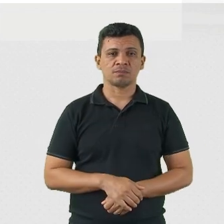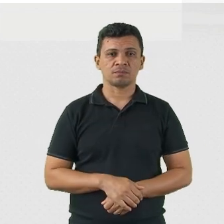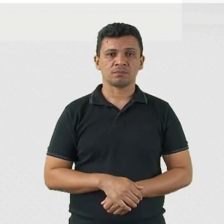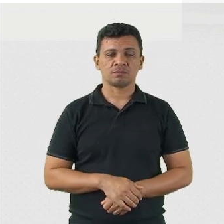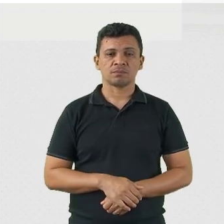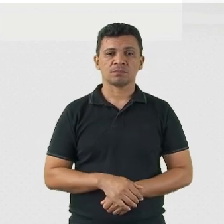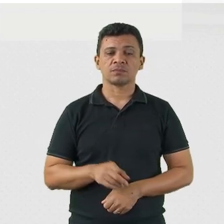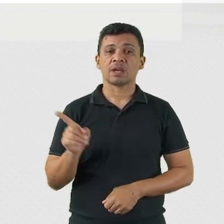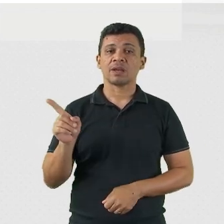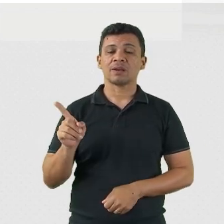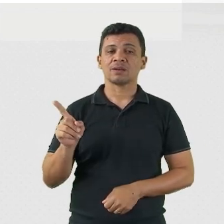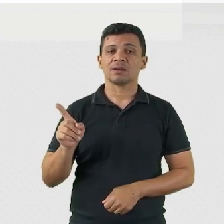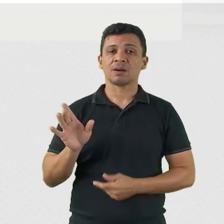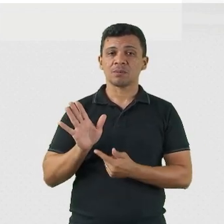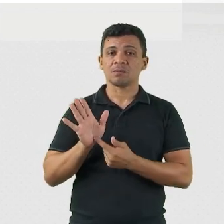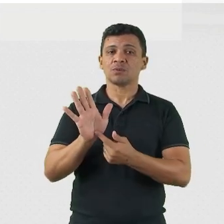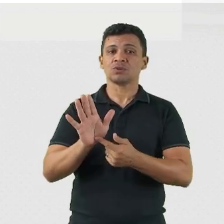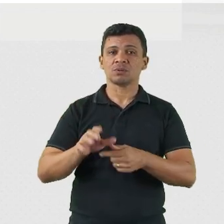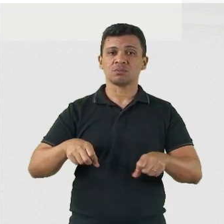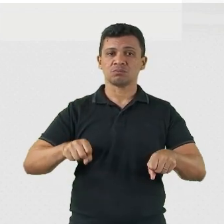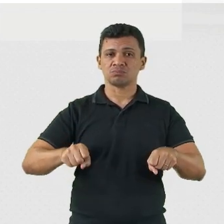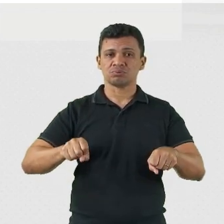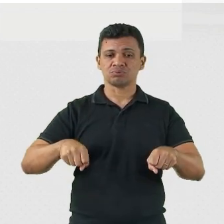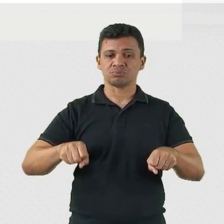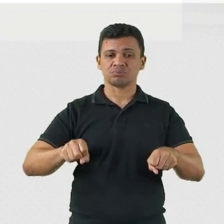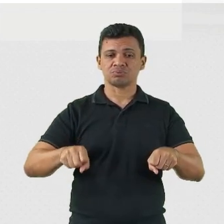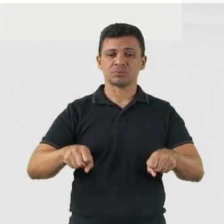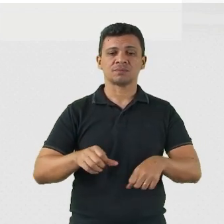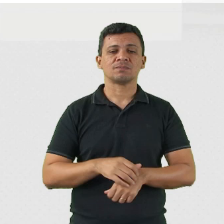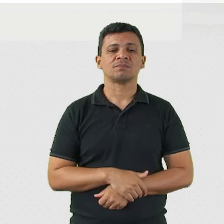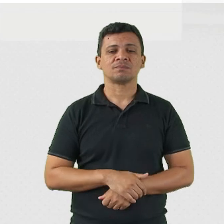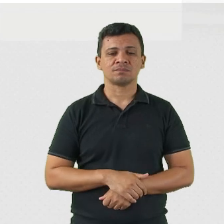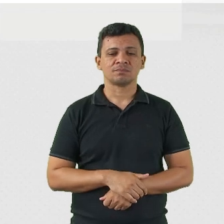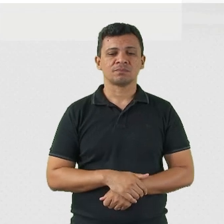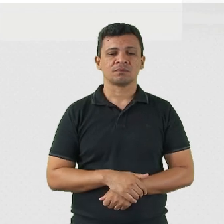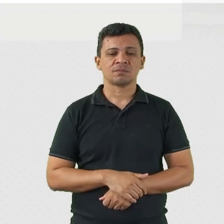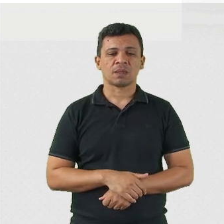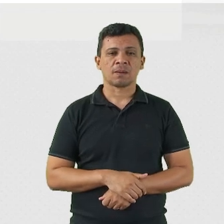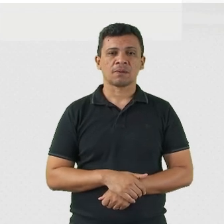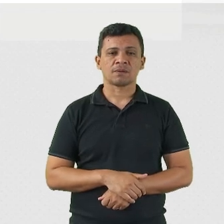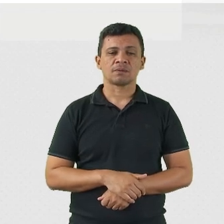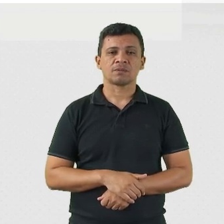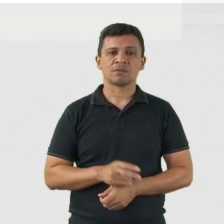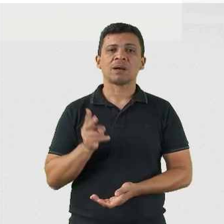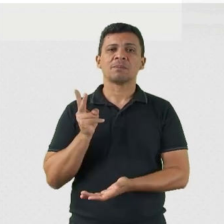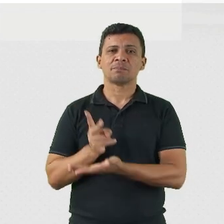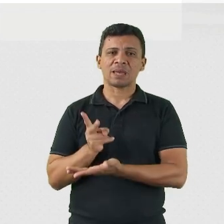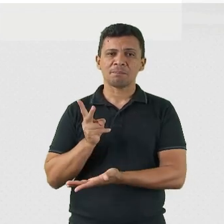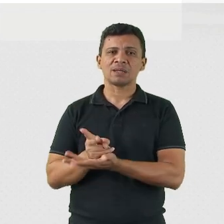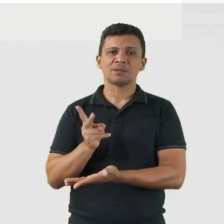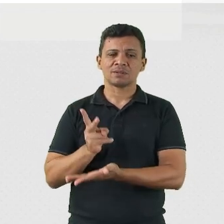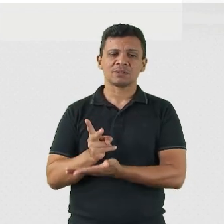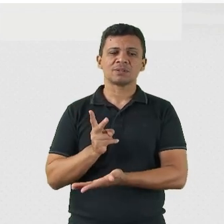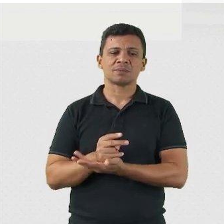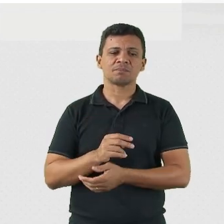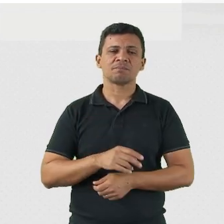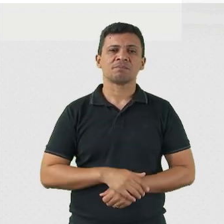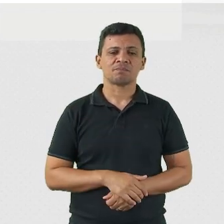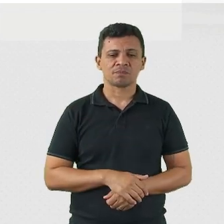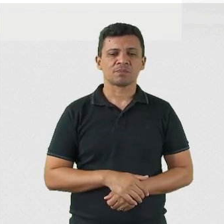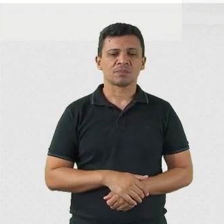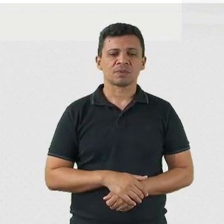nosso meio de transporte que está sendo citado como o meio de transporte que vai permanecer. Remain